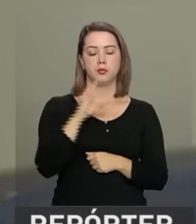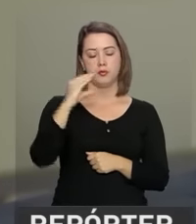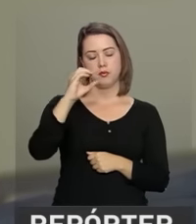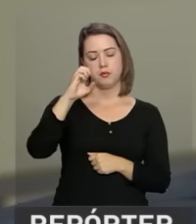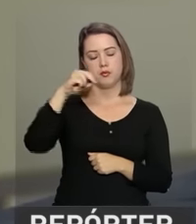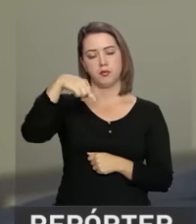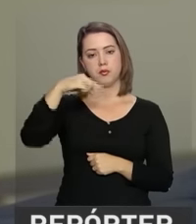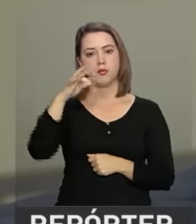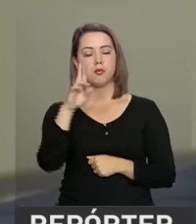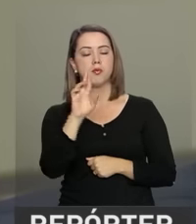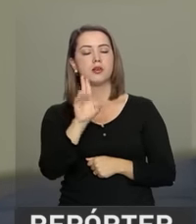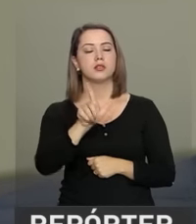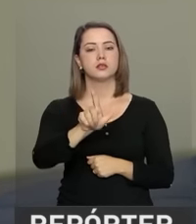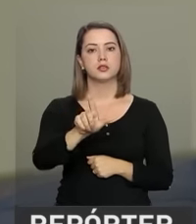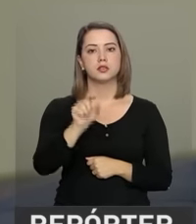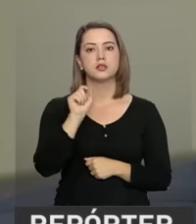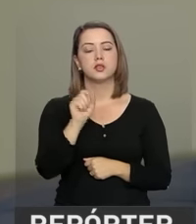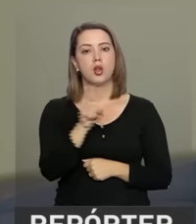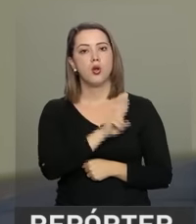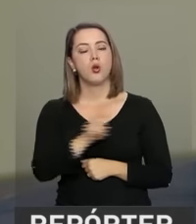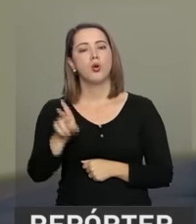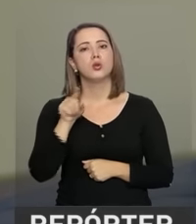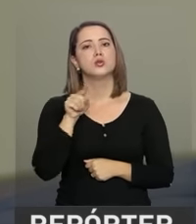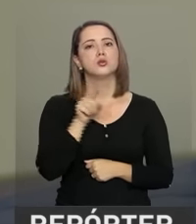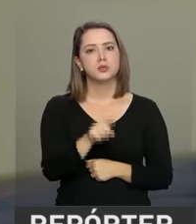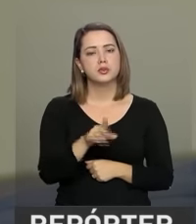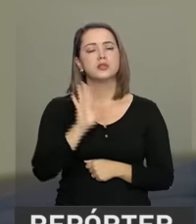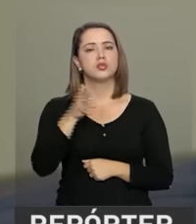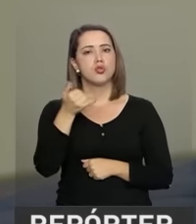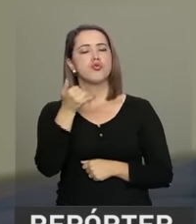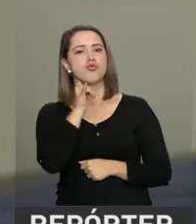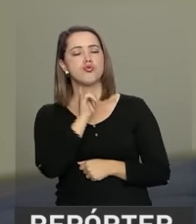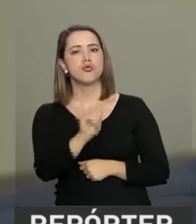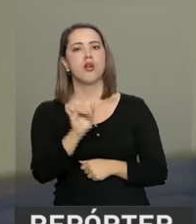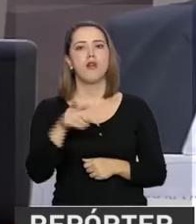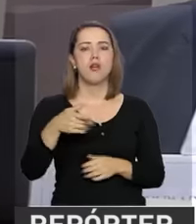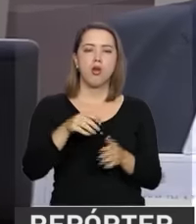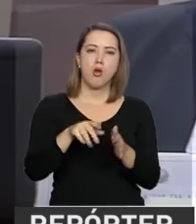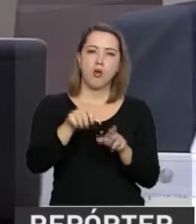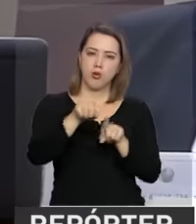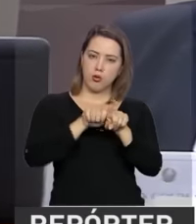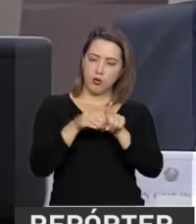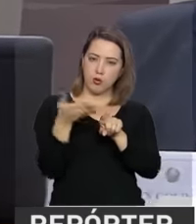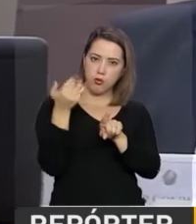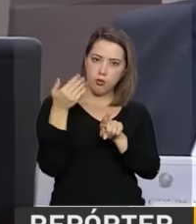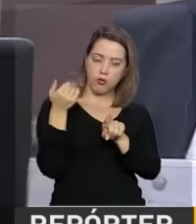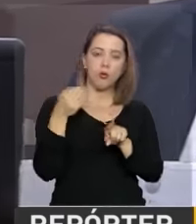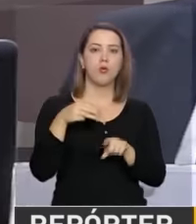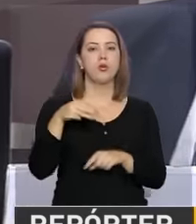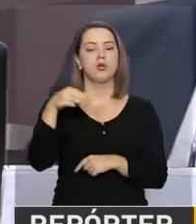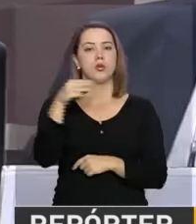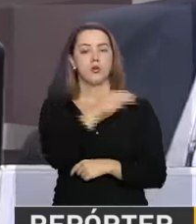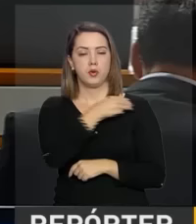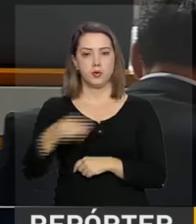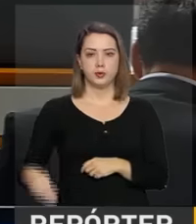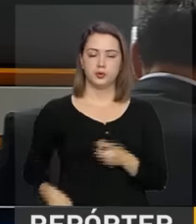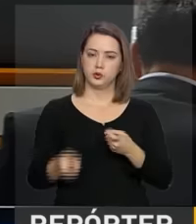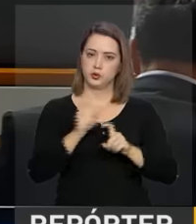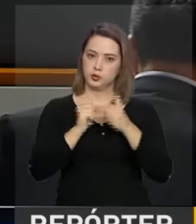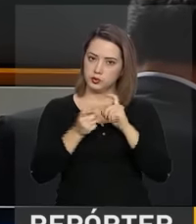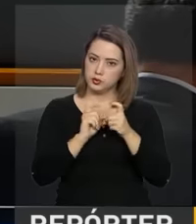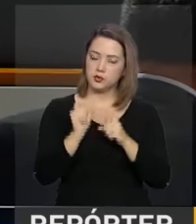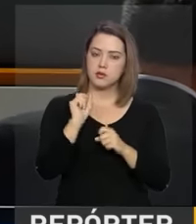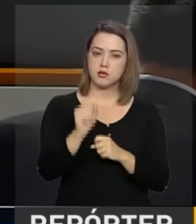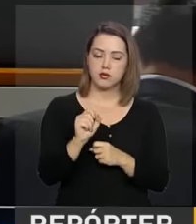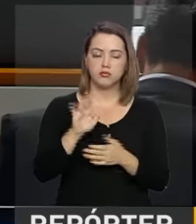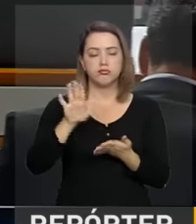O nome de Ilan Goldfein para o comando do Banco Central foi anunciado no mês passado pelo ministro da Fazenda, Henrique Meirelles. Até